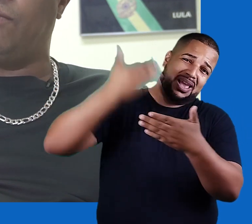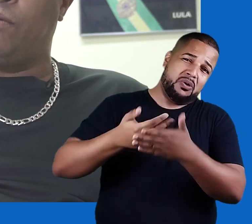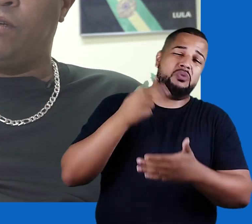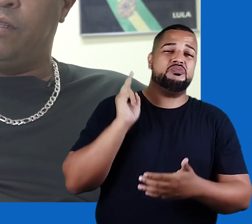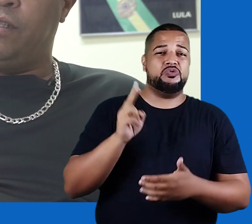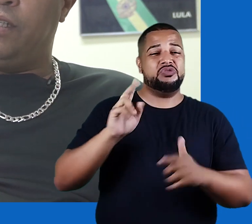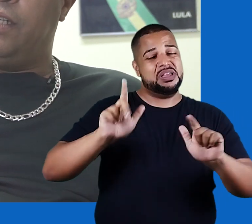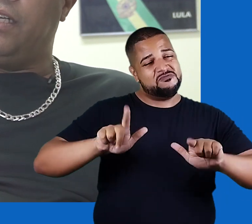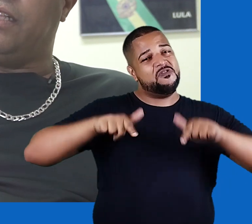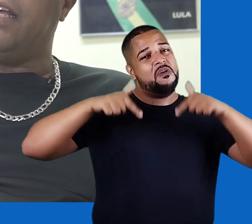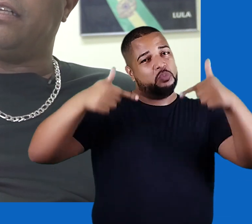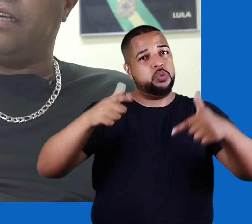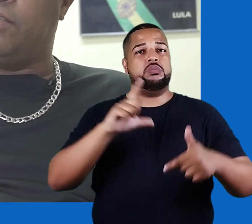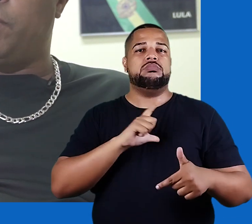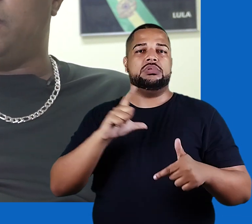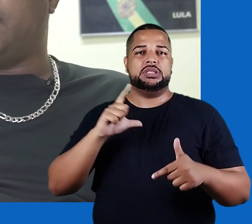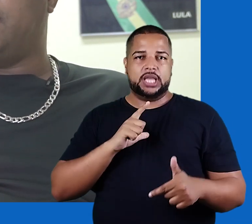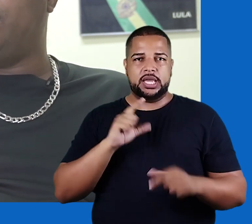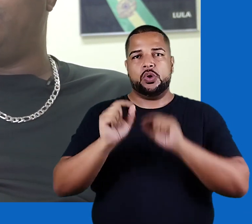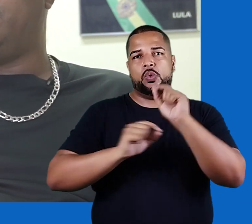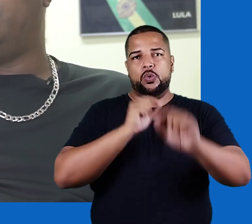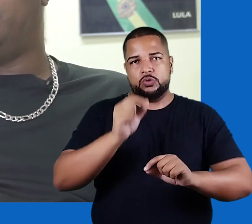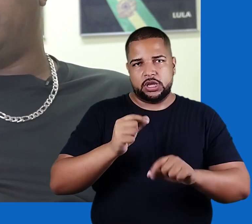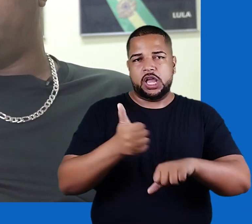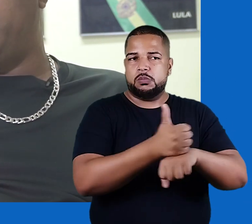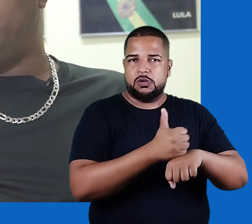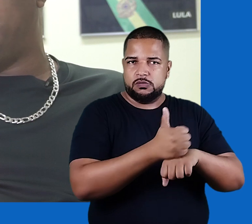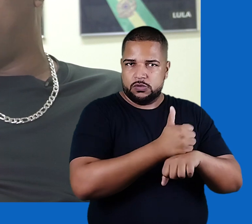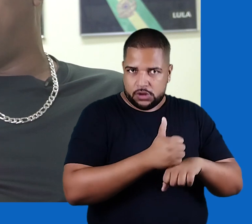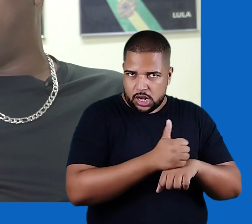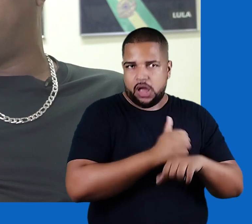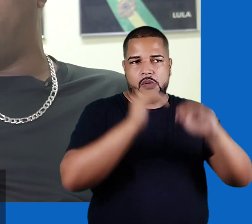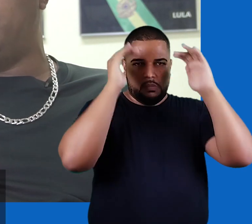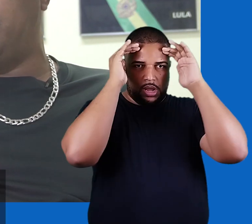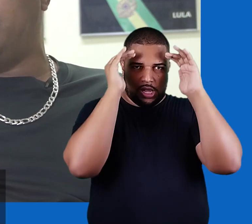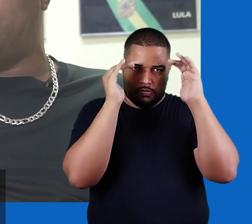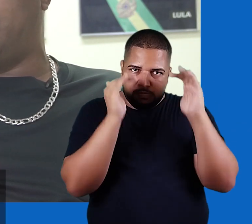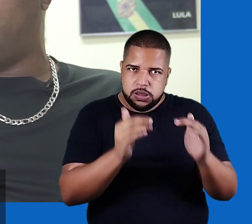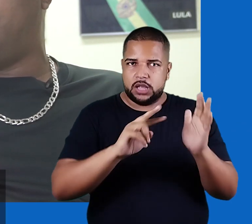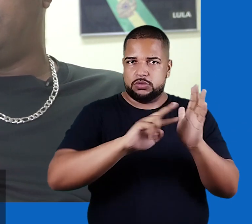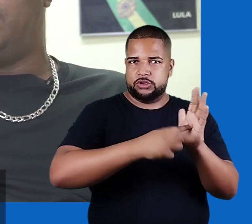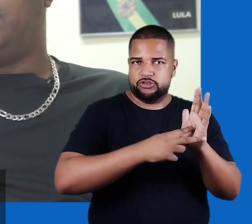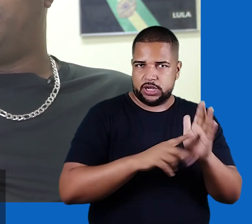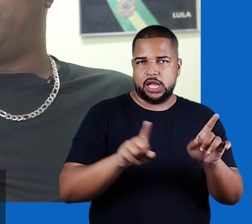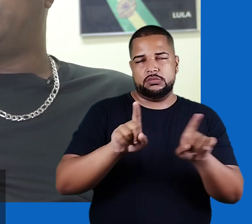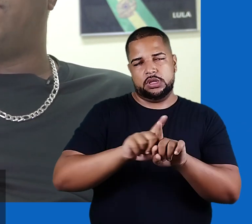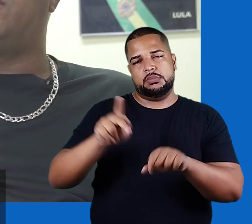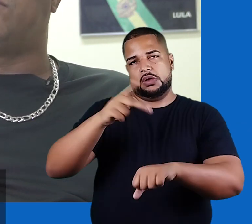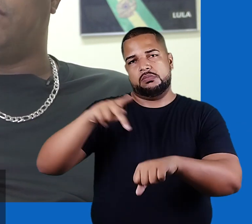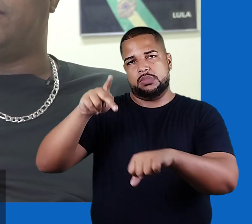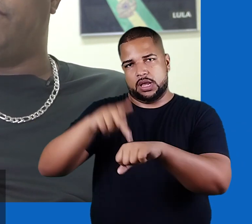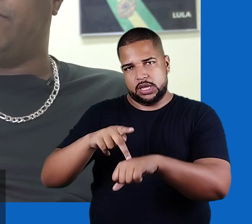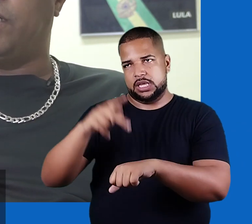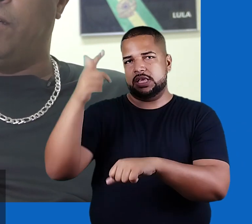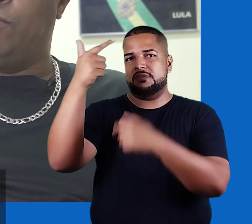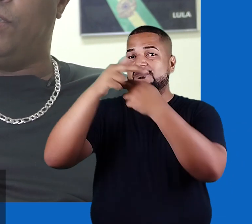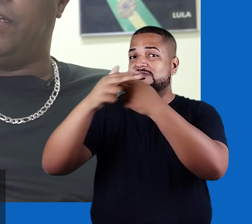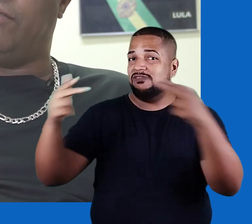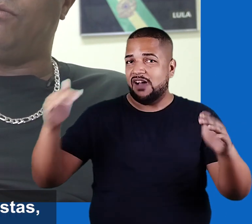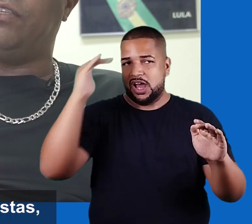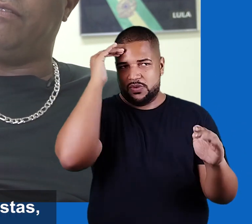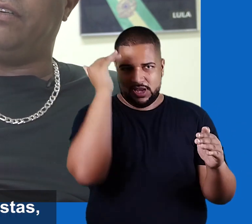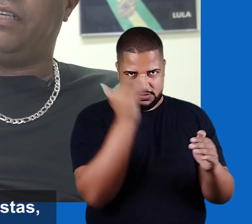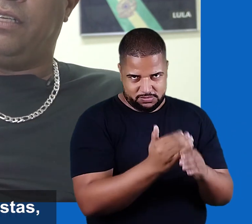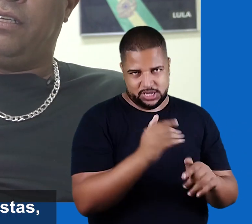que a gente chegou e tem esse respeito da categoria, esse respeito nacional e também internacional pelos avanços que nós tivemos até hoje,